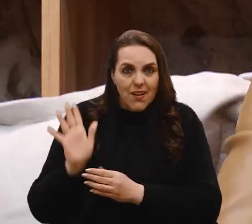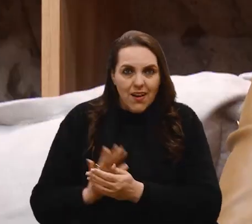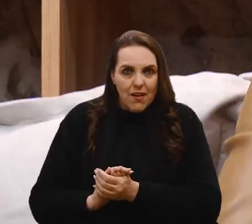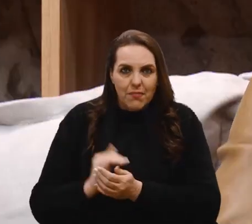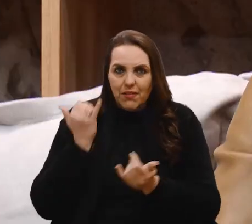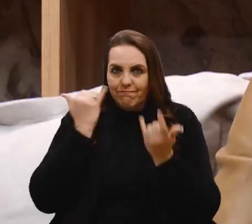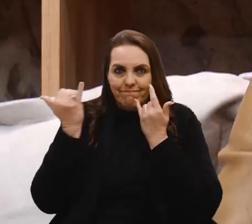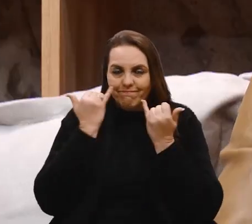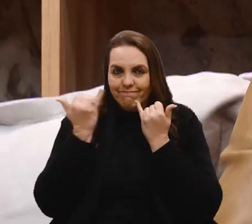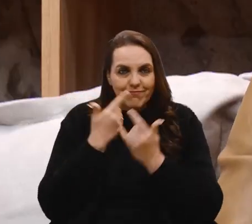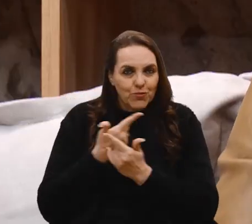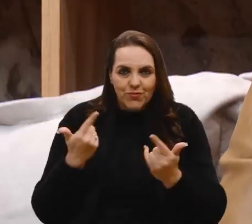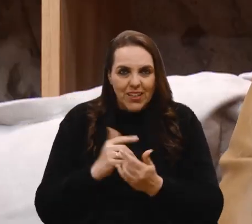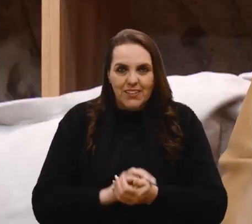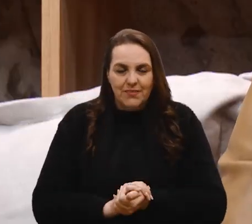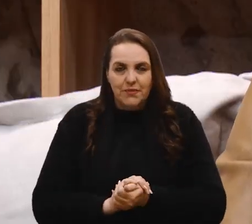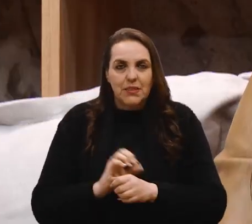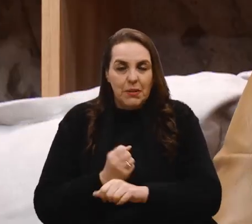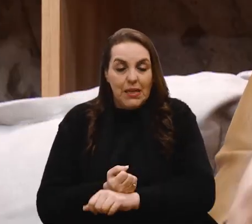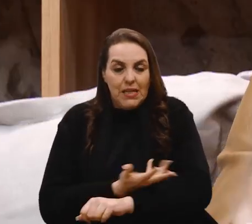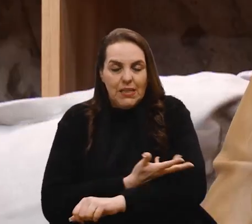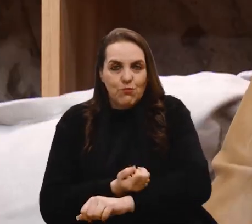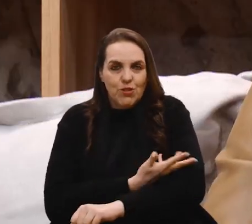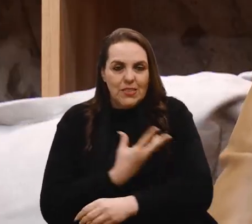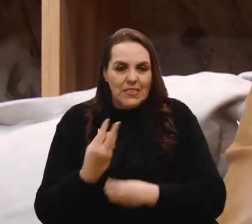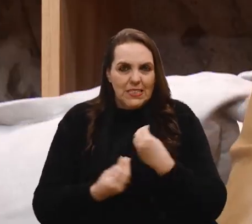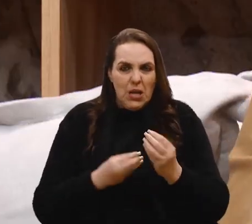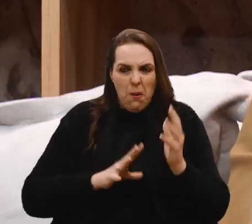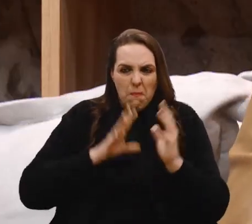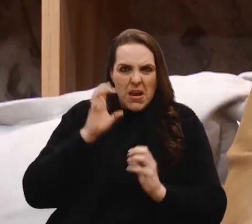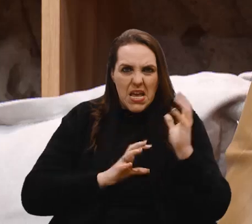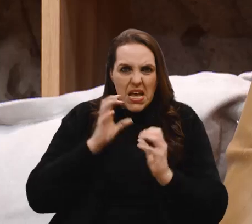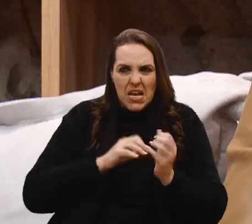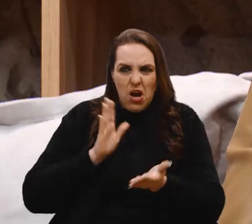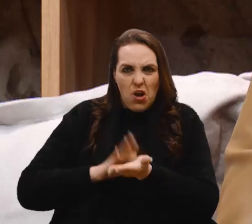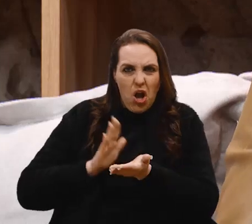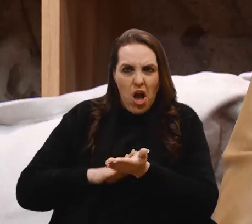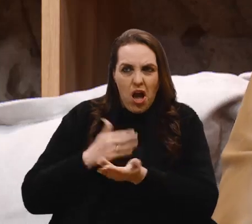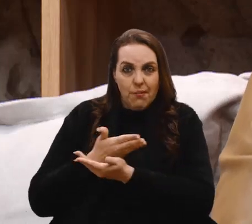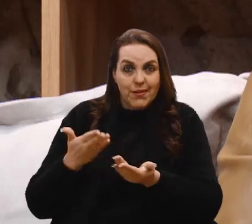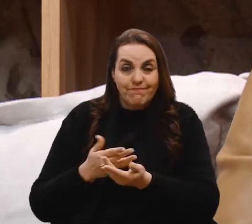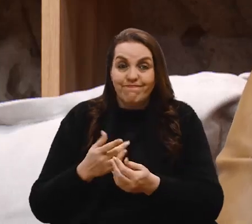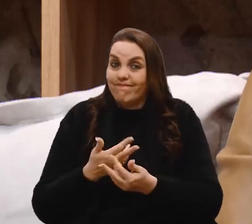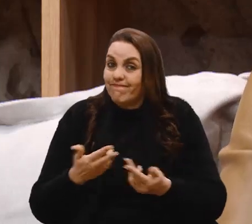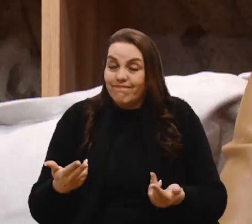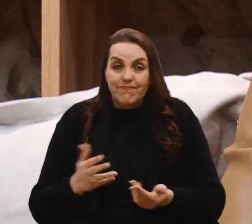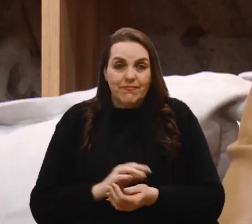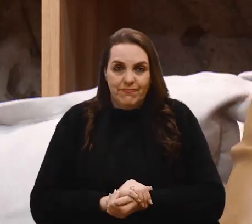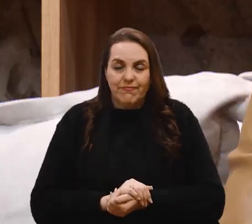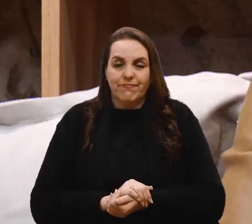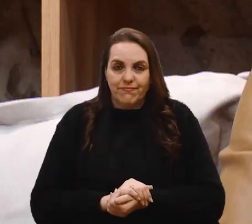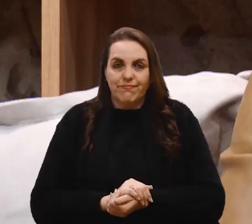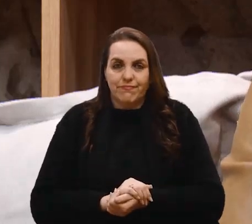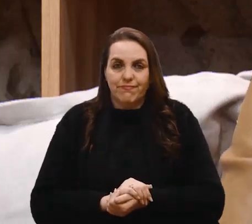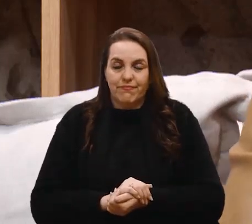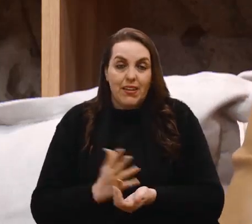acaba indo inclusive para questões emocionais, brigando, cobrando algo que, né, a superdotação, esse aí não precisa